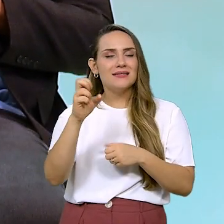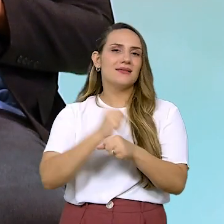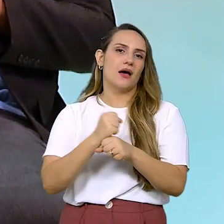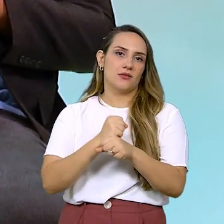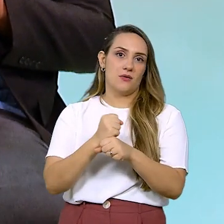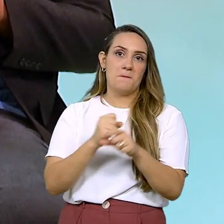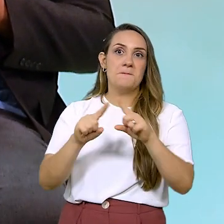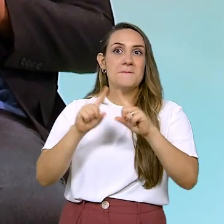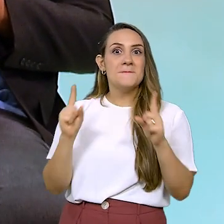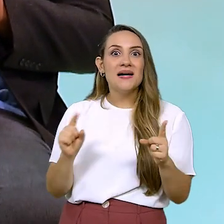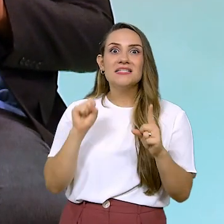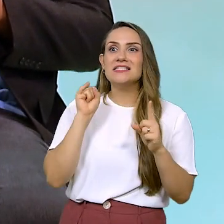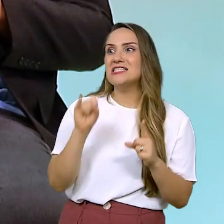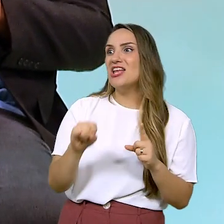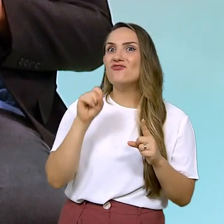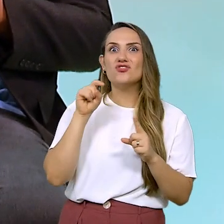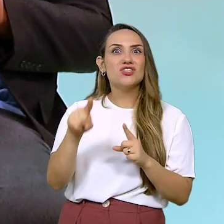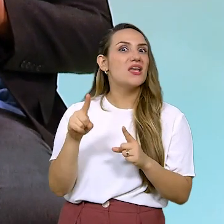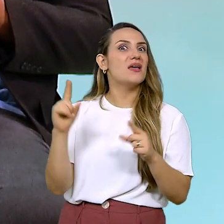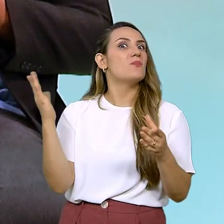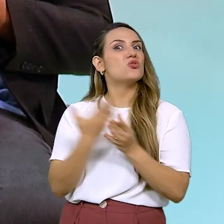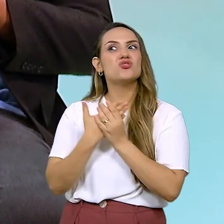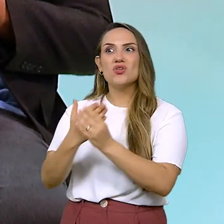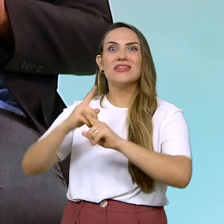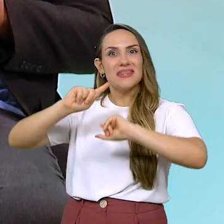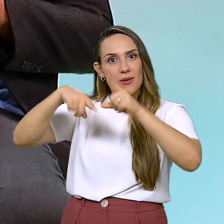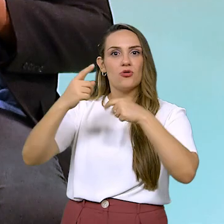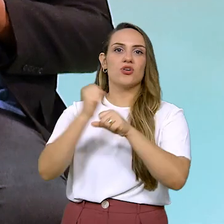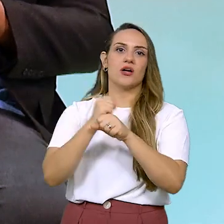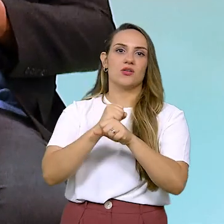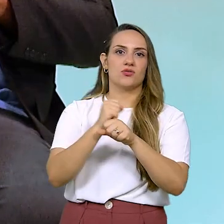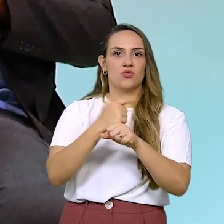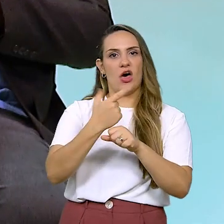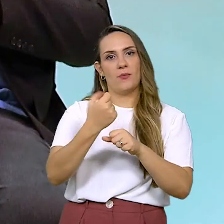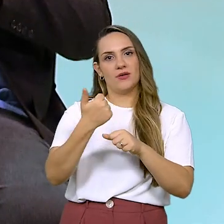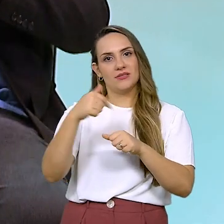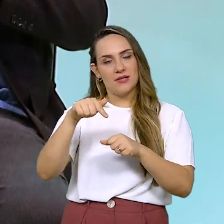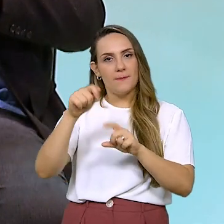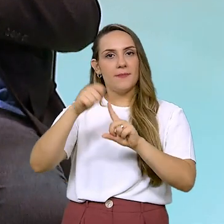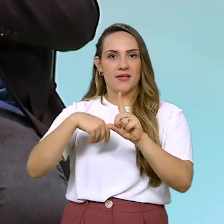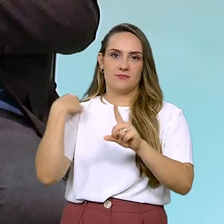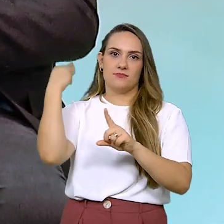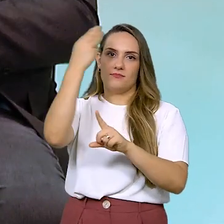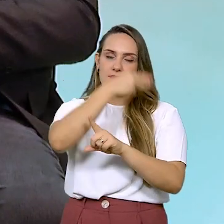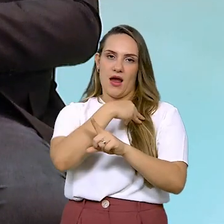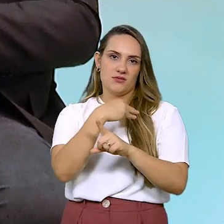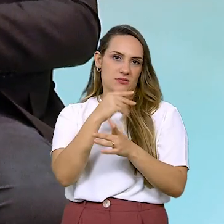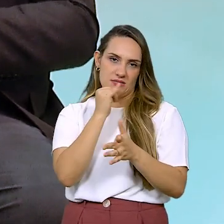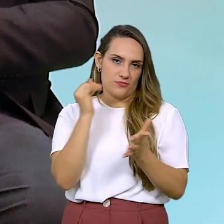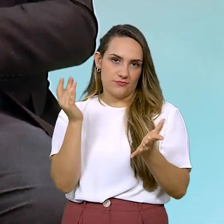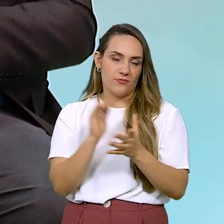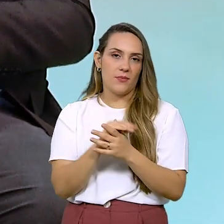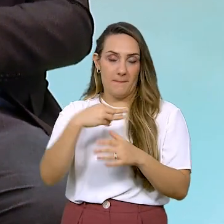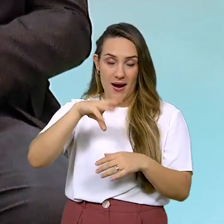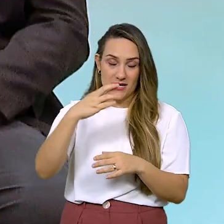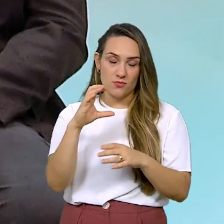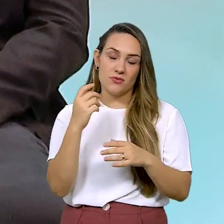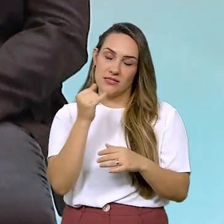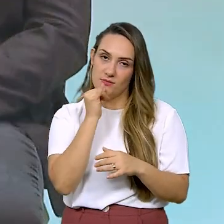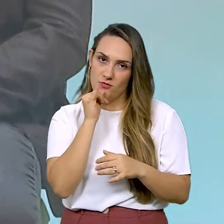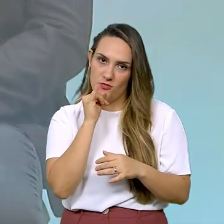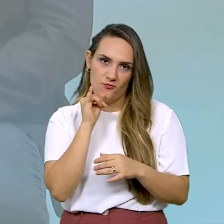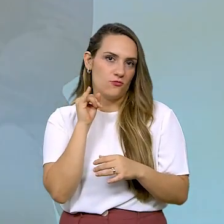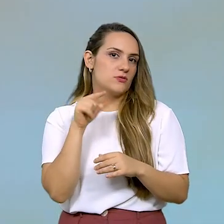entraram dali em diante, de março de 2007, salvo engano, em diante, você só tem a partir dali o teu tempo de restituição